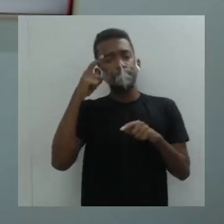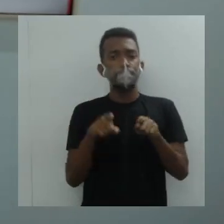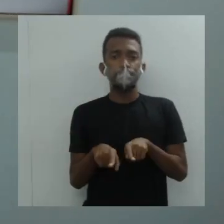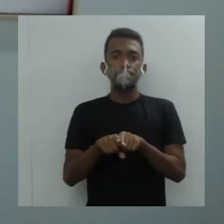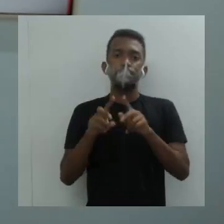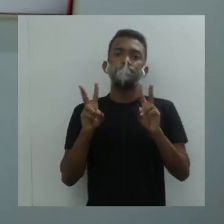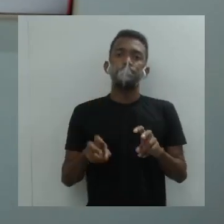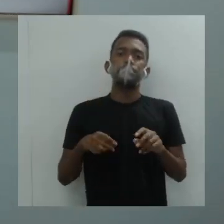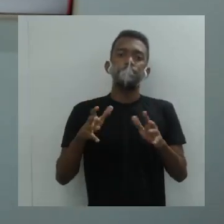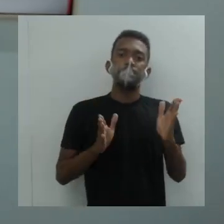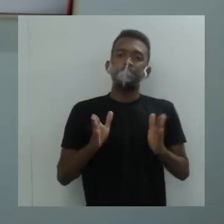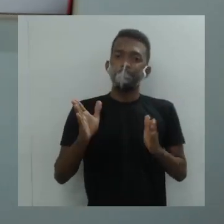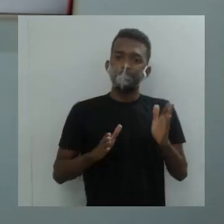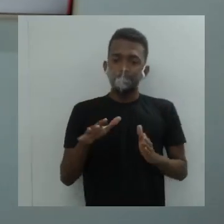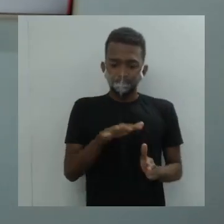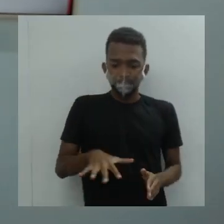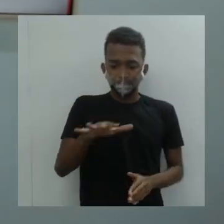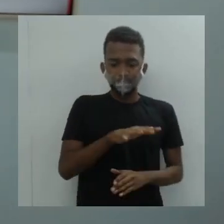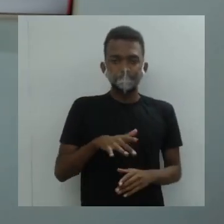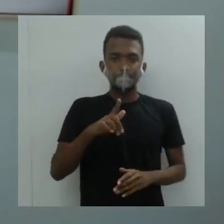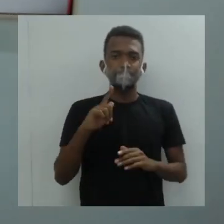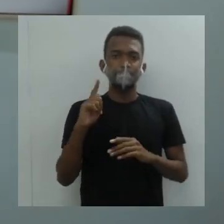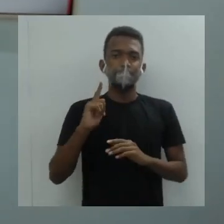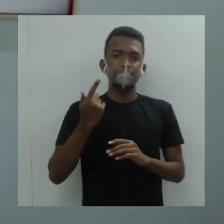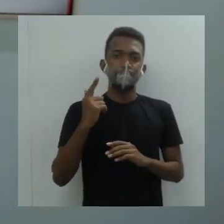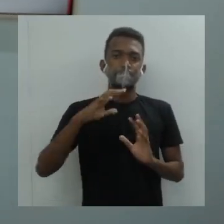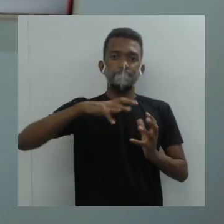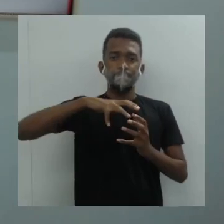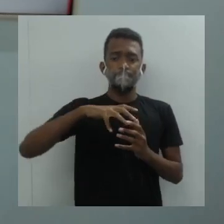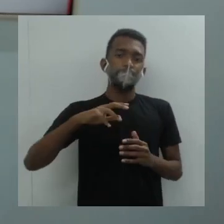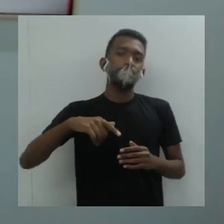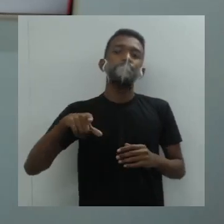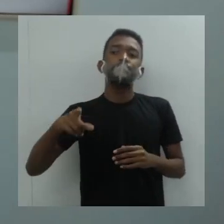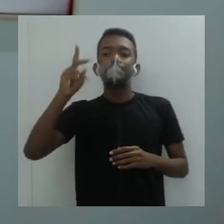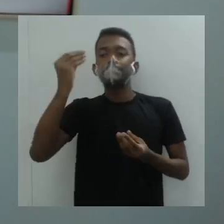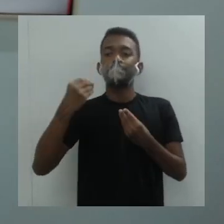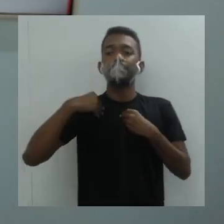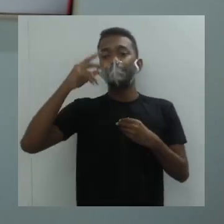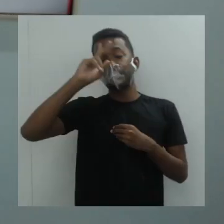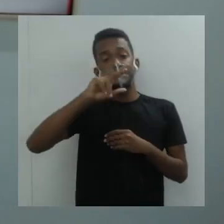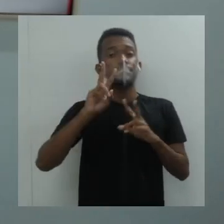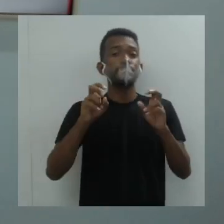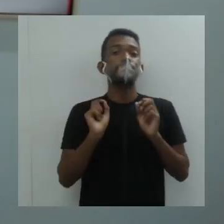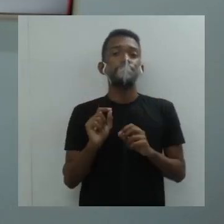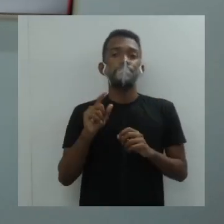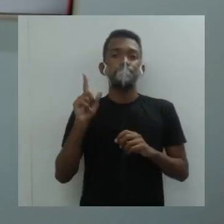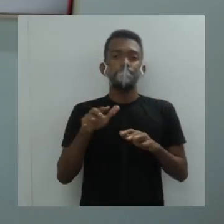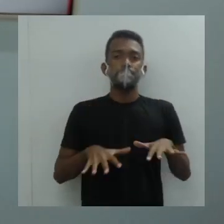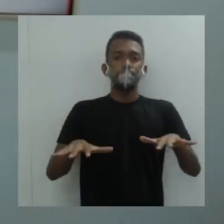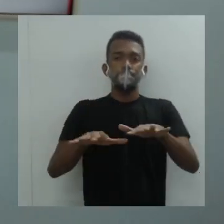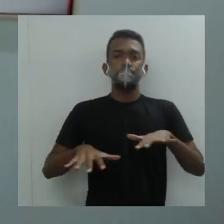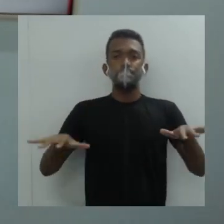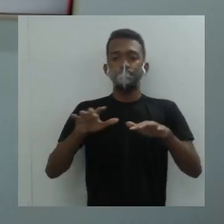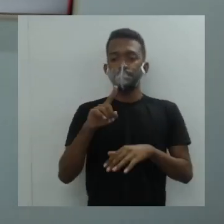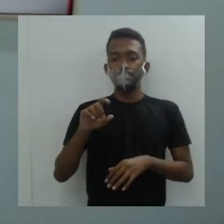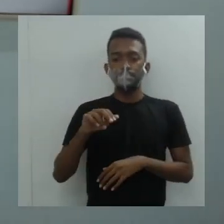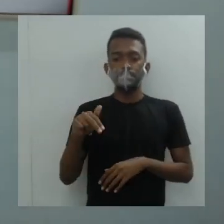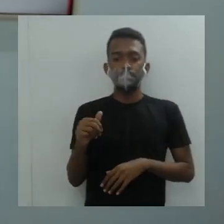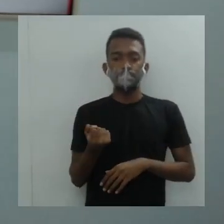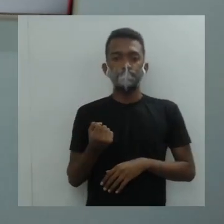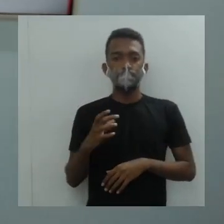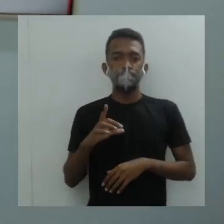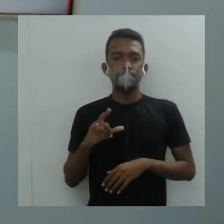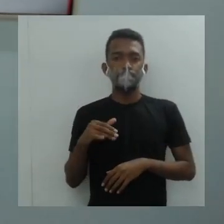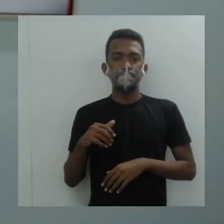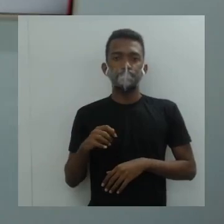espaço geográfico. Aí isso me remete, sabe a quê? A pensar nas zonas climáticas. A